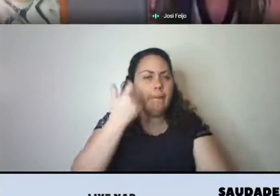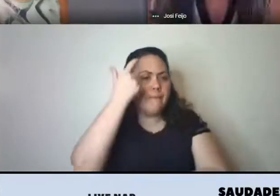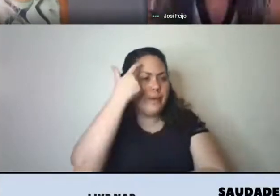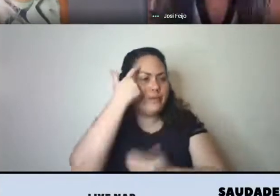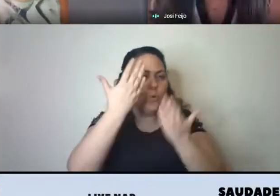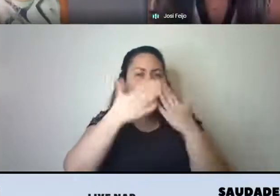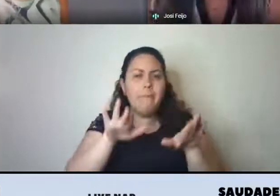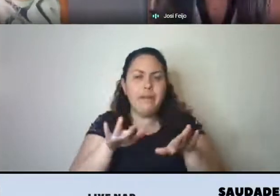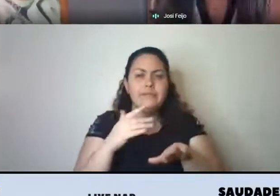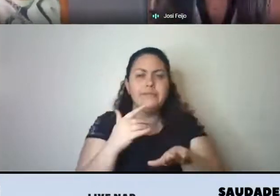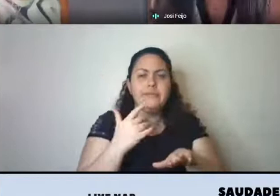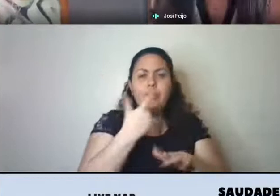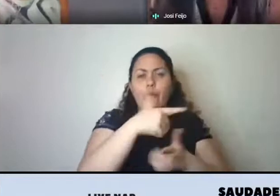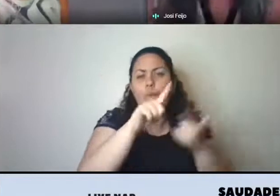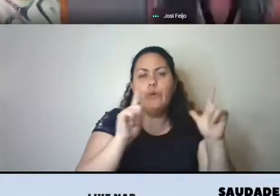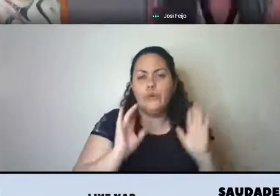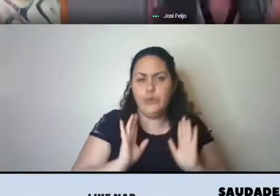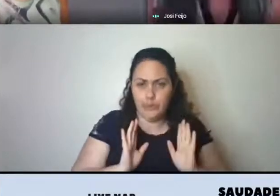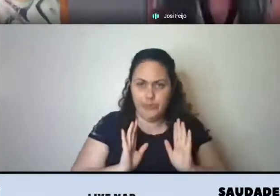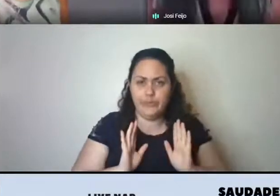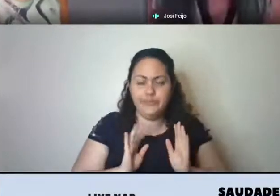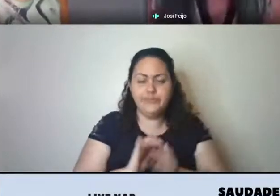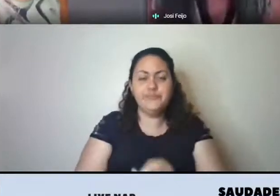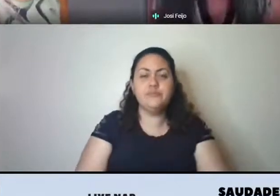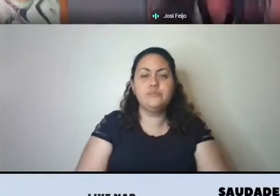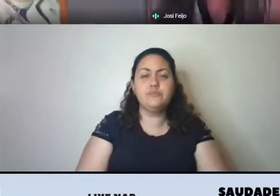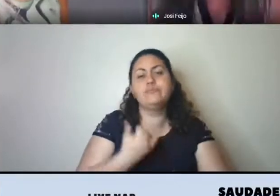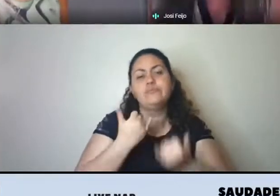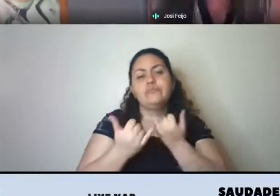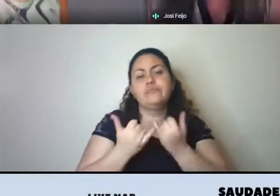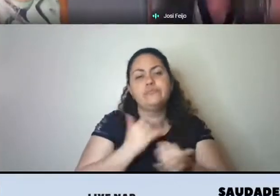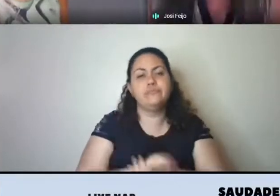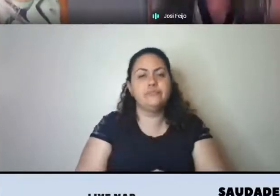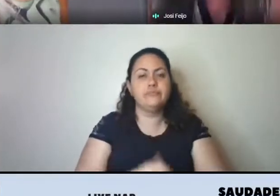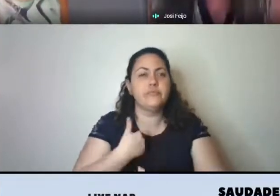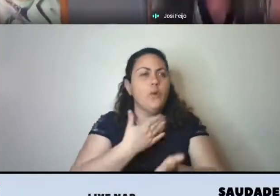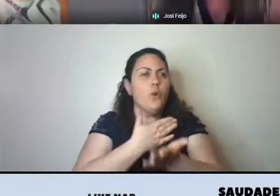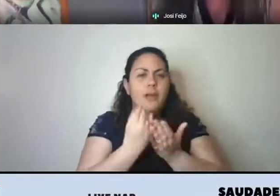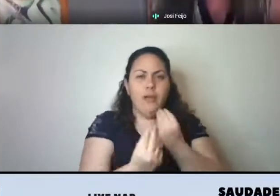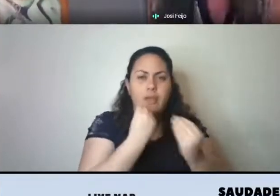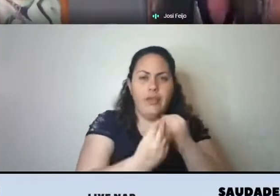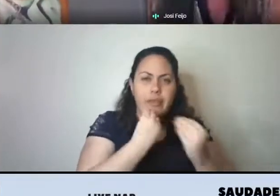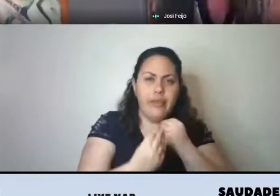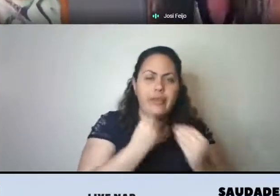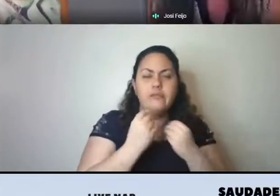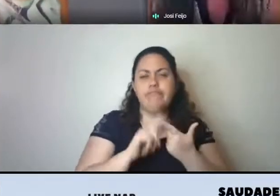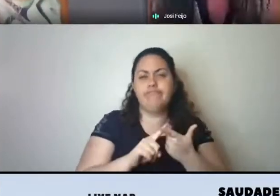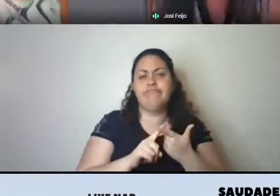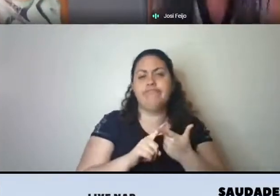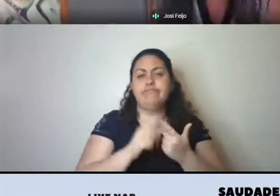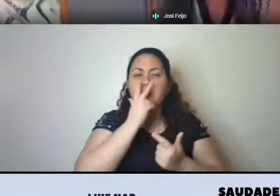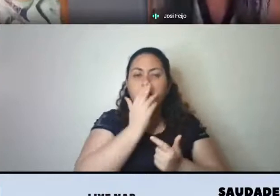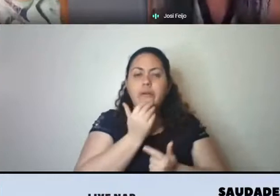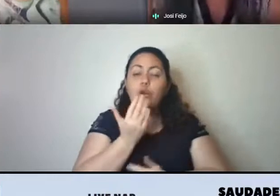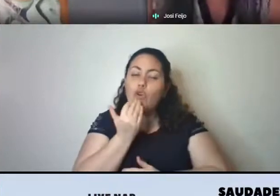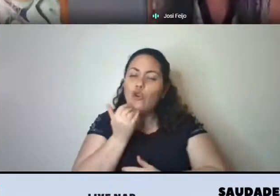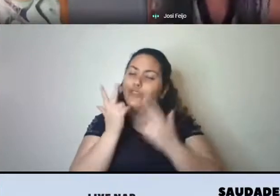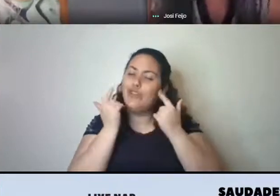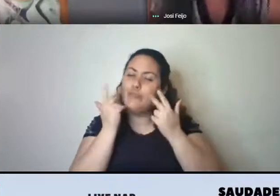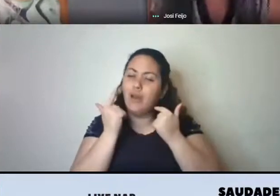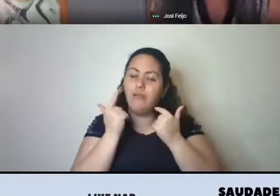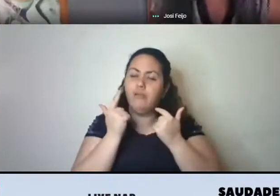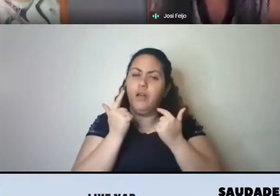coisas, né? Daqui a pouco começar com compulsão alimentar, começar a comer um pouco mais do que o normal,